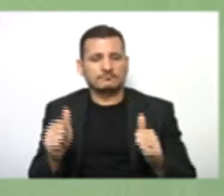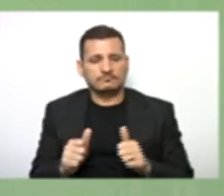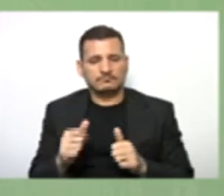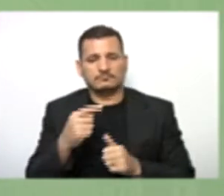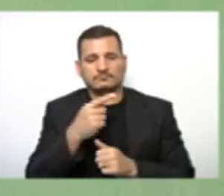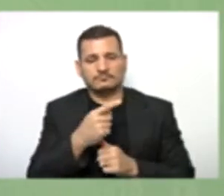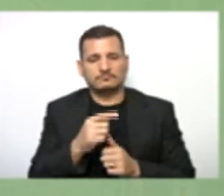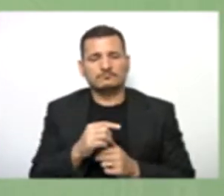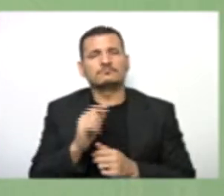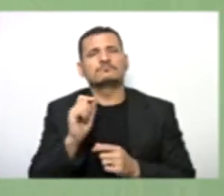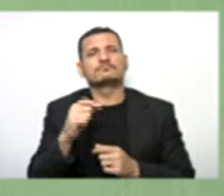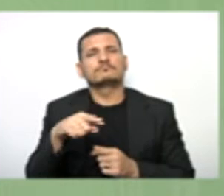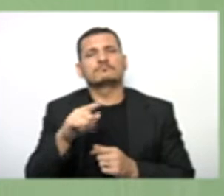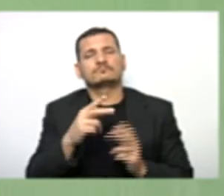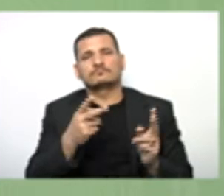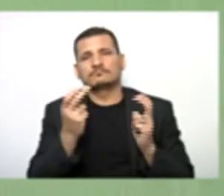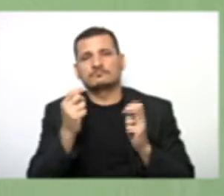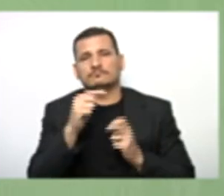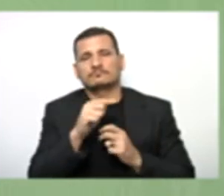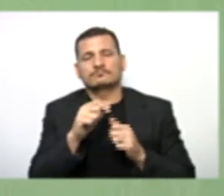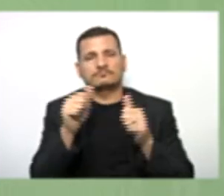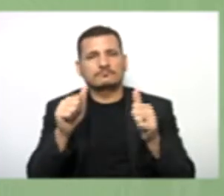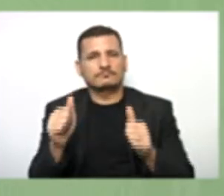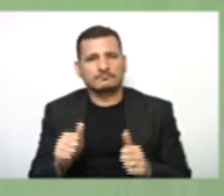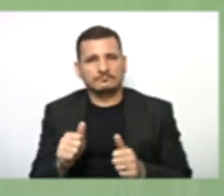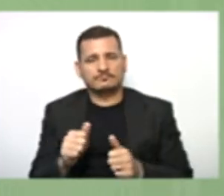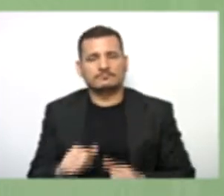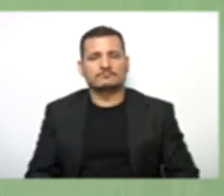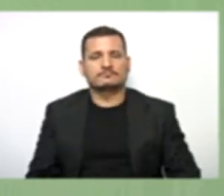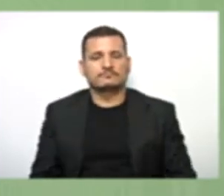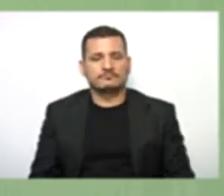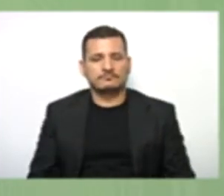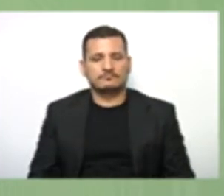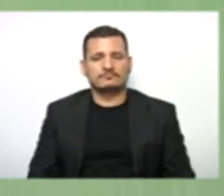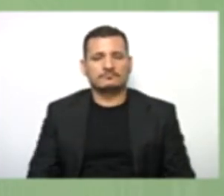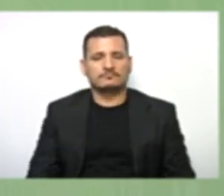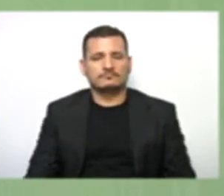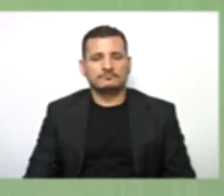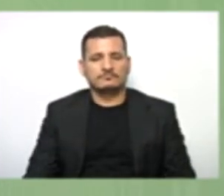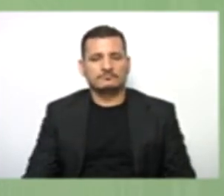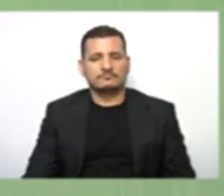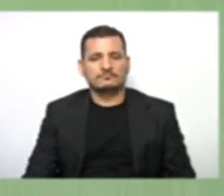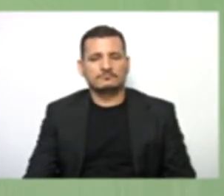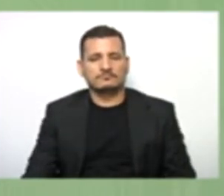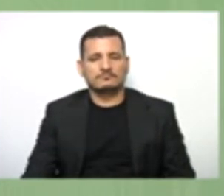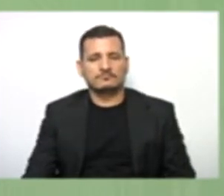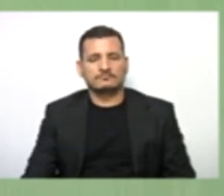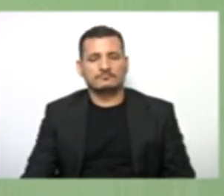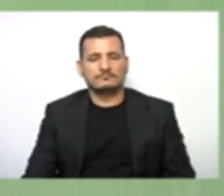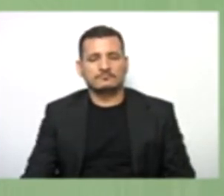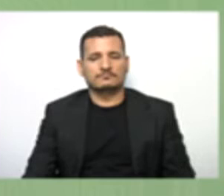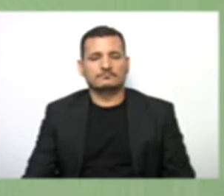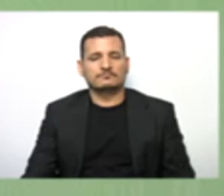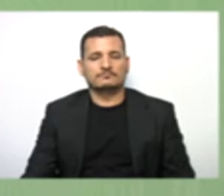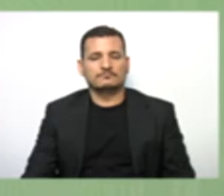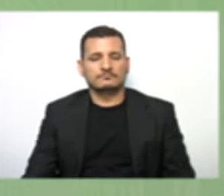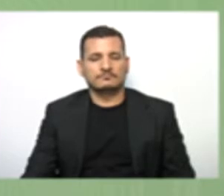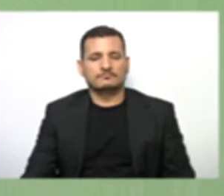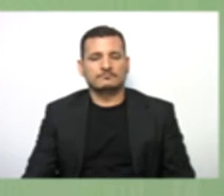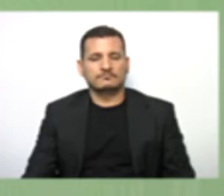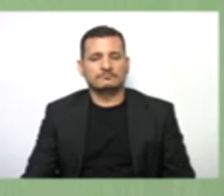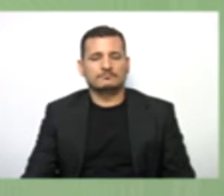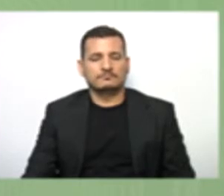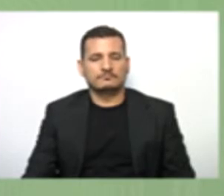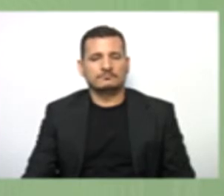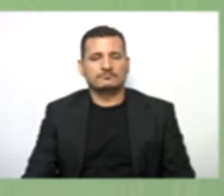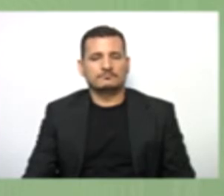imagem, o que vocês conseguem observar? Será que eles percebem o que está sendo aí? Muitos vão falar que... Isso, vamos aguardar aqui,